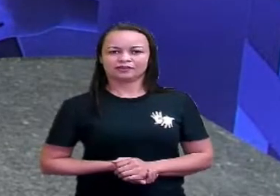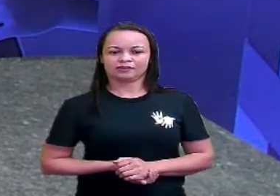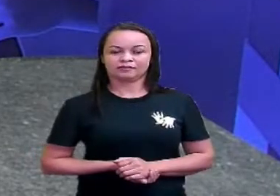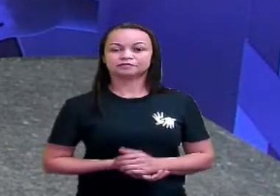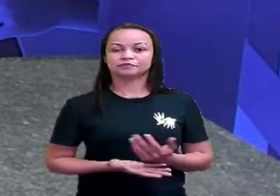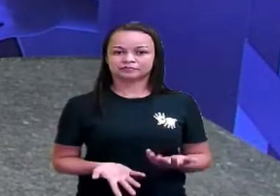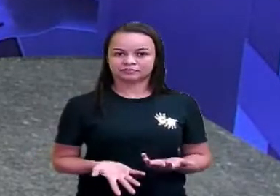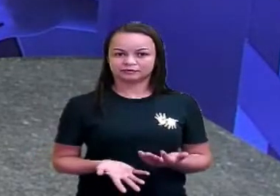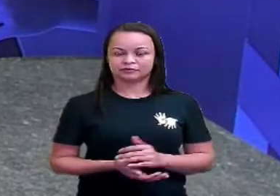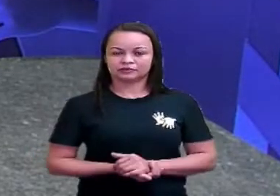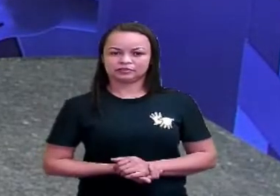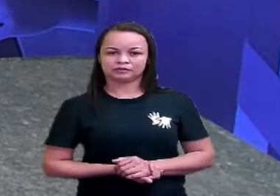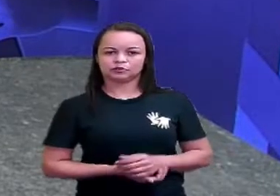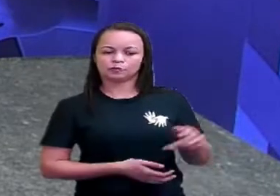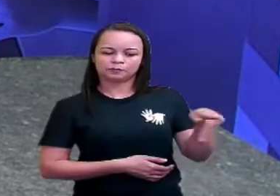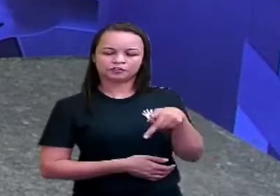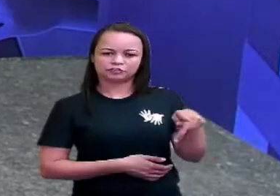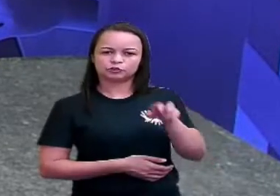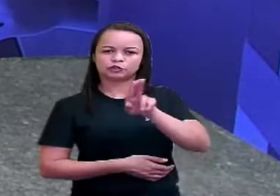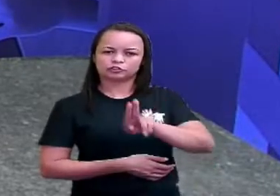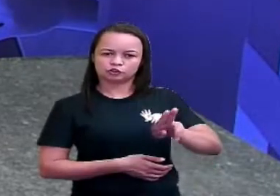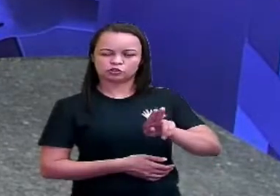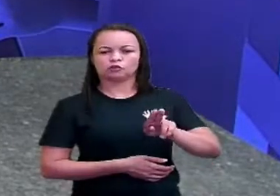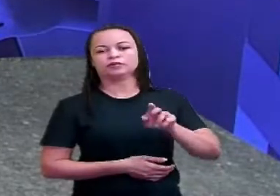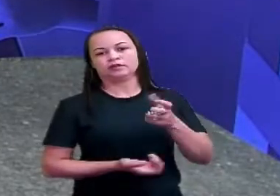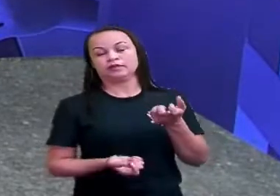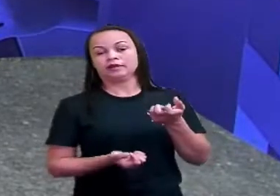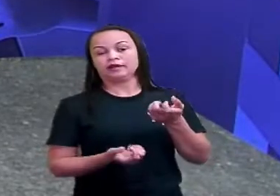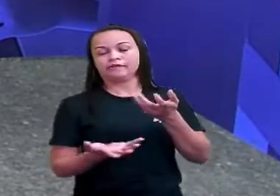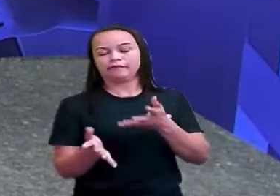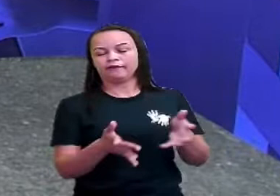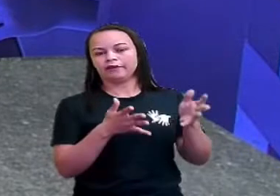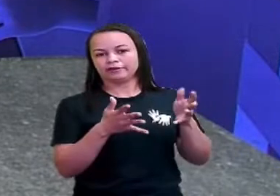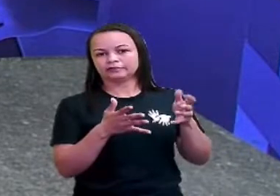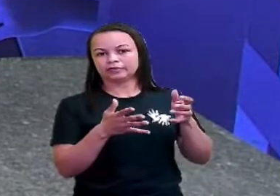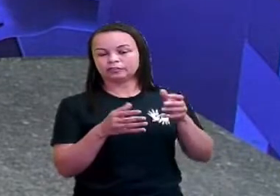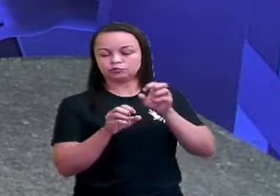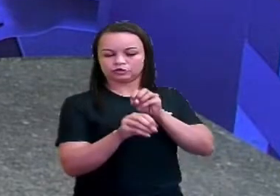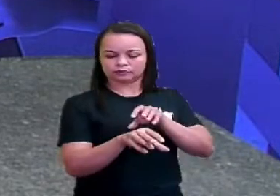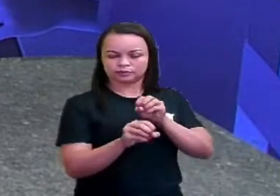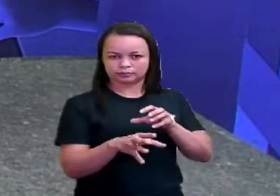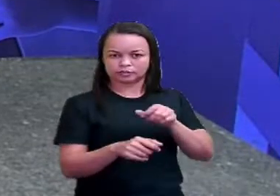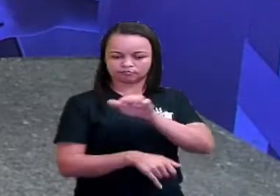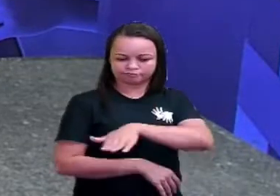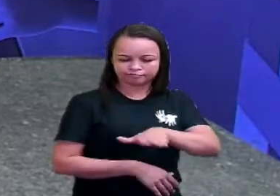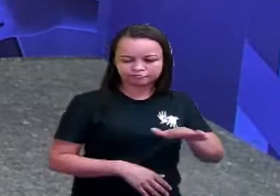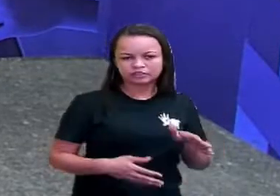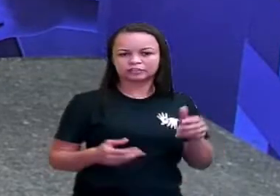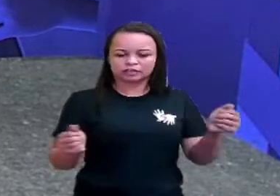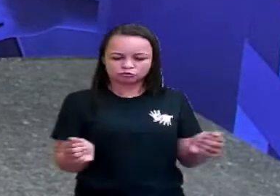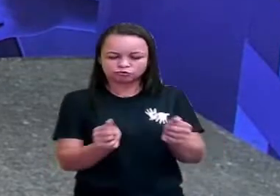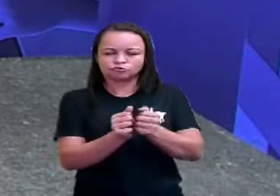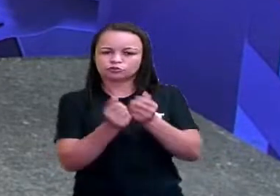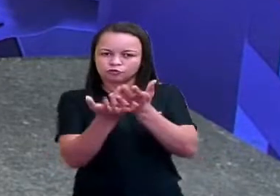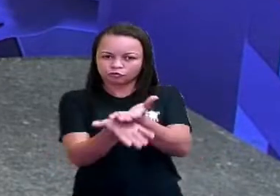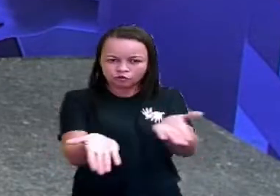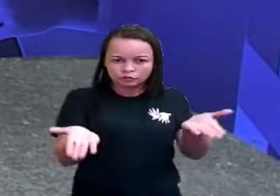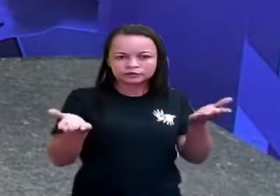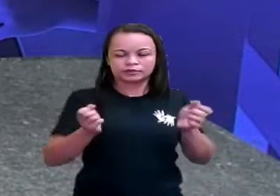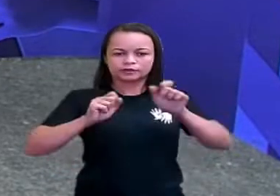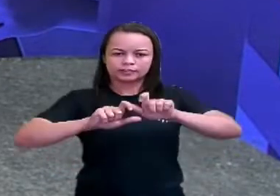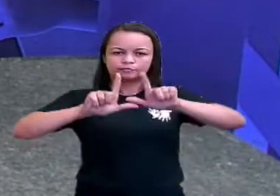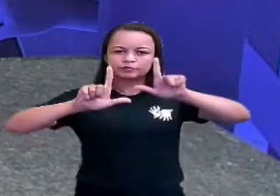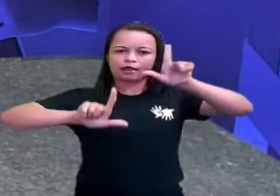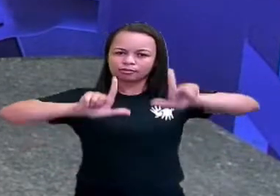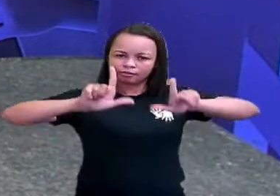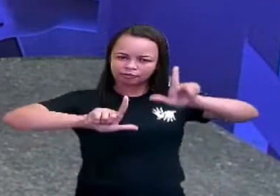Eu sou a professora da Educação Infantil, que vou começar a estar aqui com vocês na telinha. Quem ainda não me conhece,